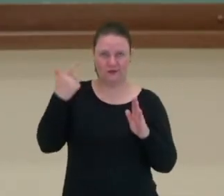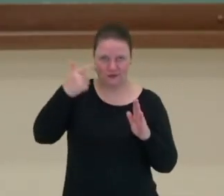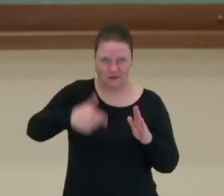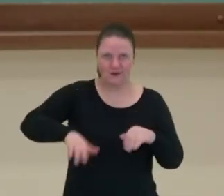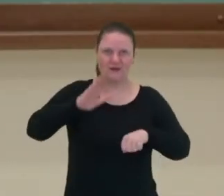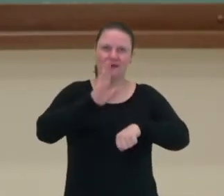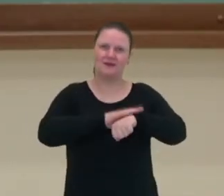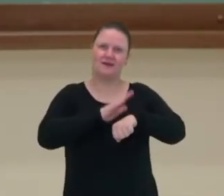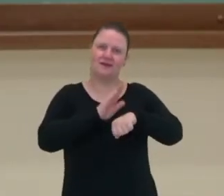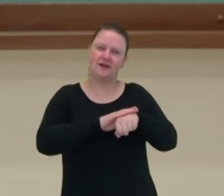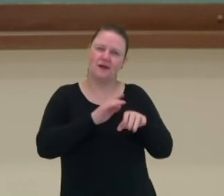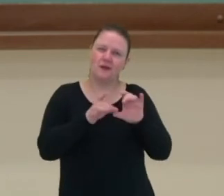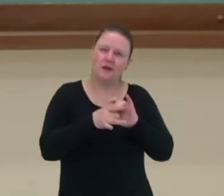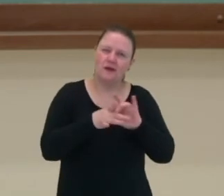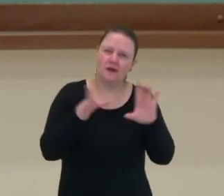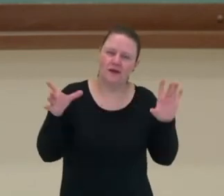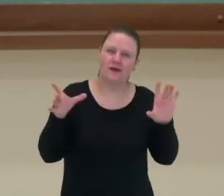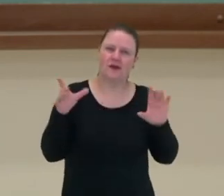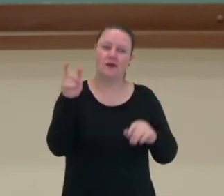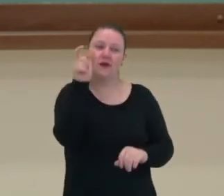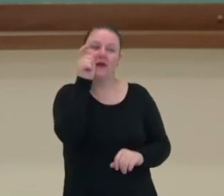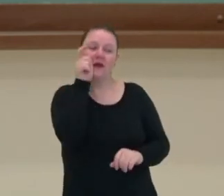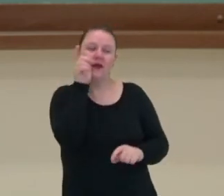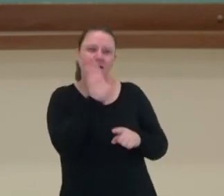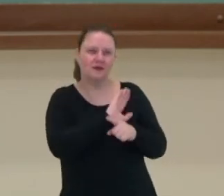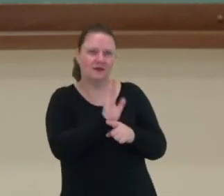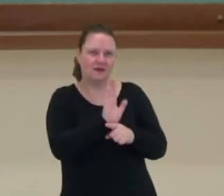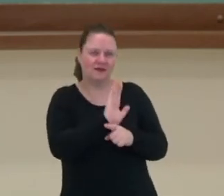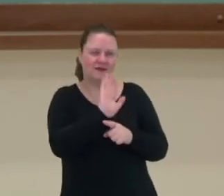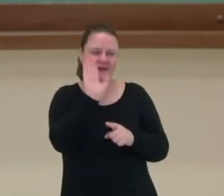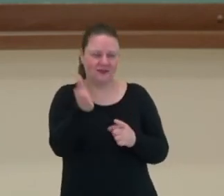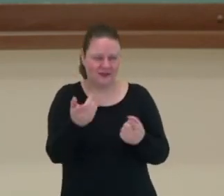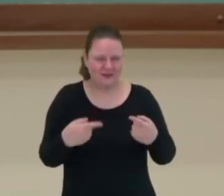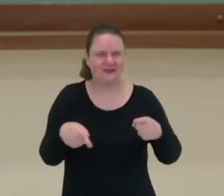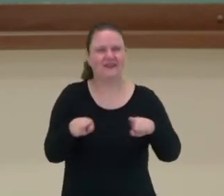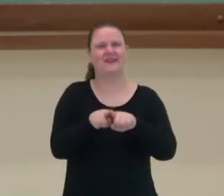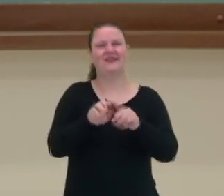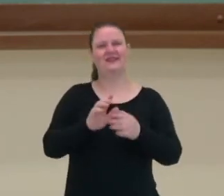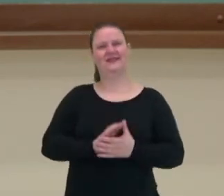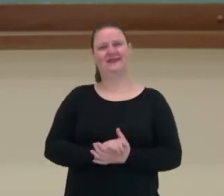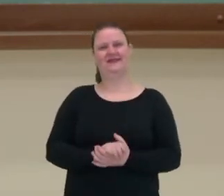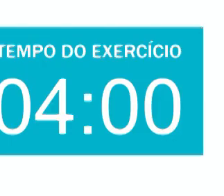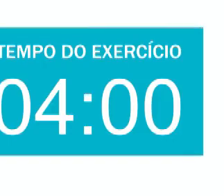para você acessar o link e assistir o vídeo. A gente conversa depois.